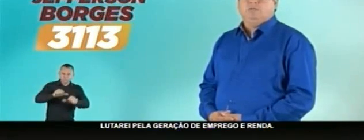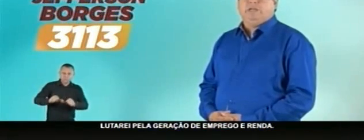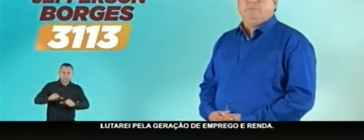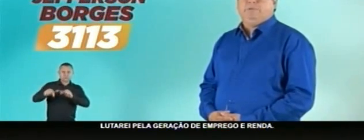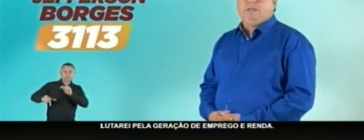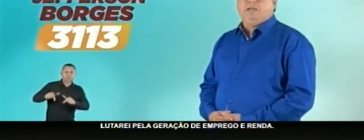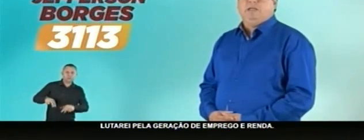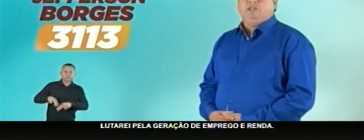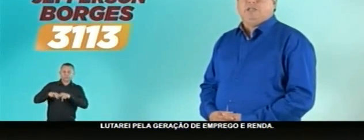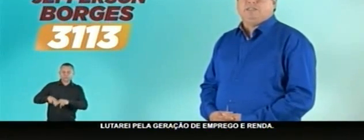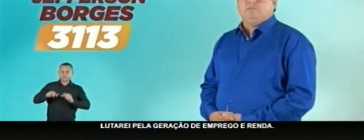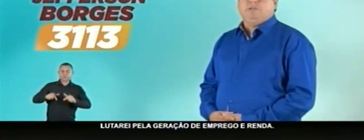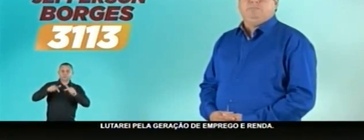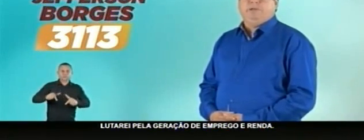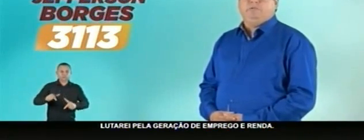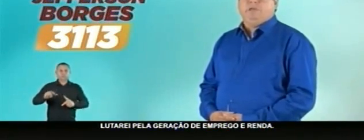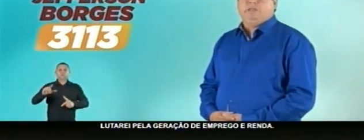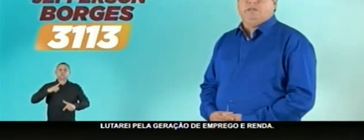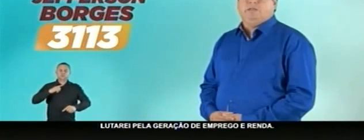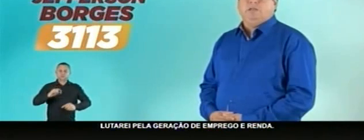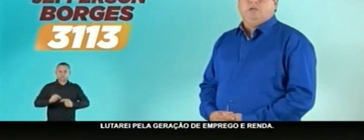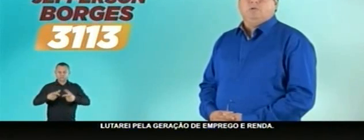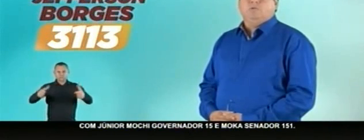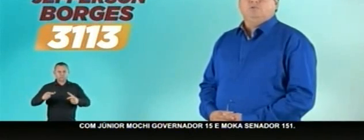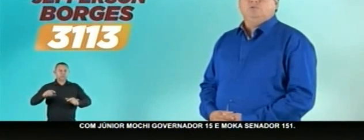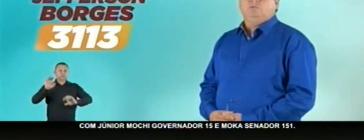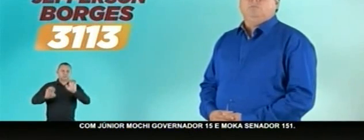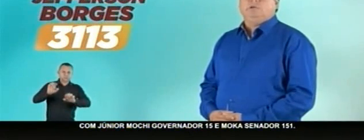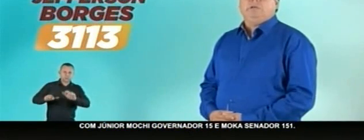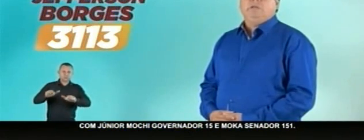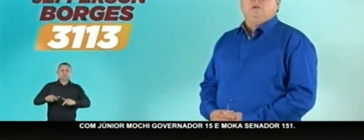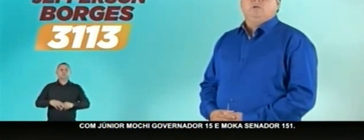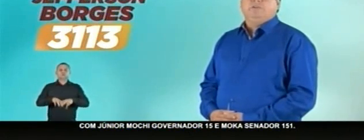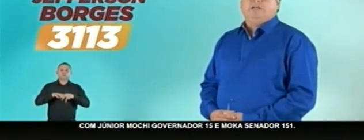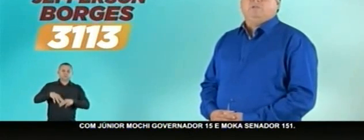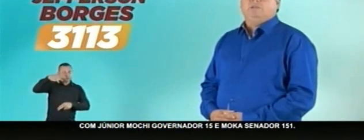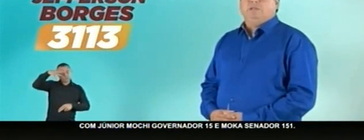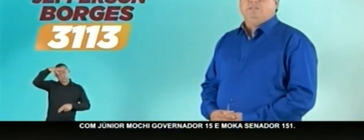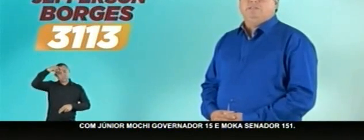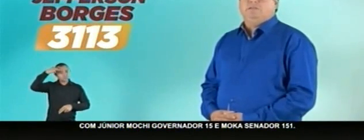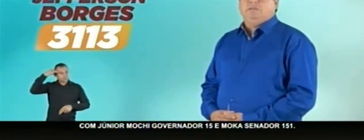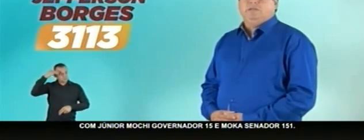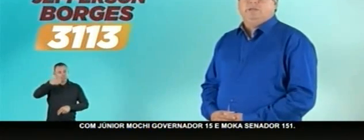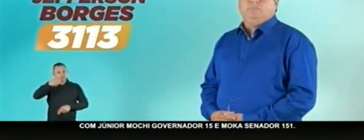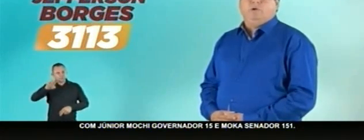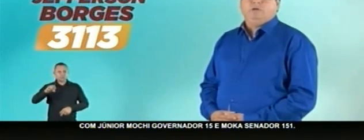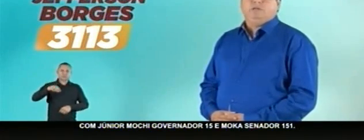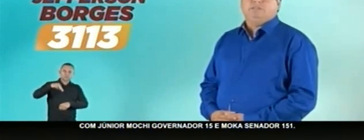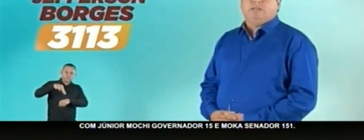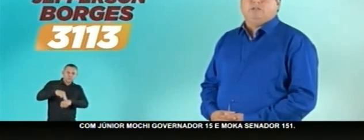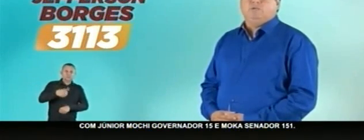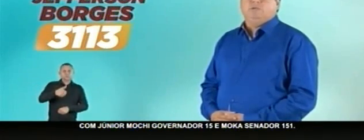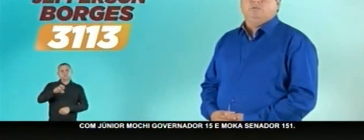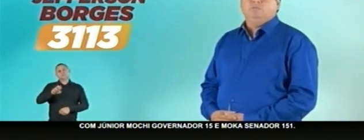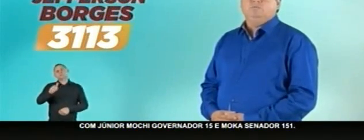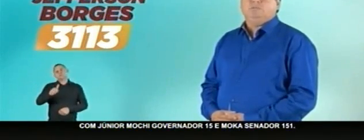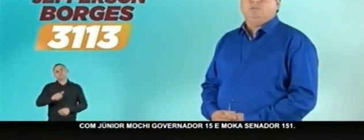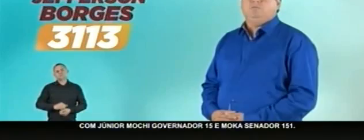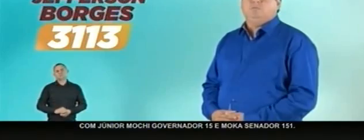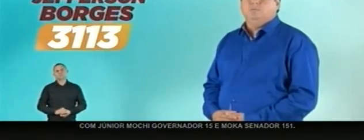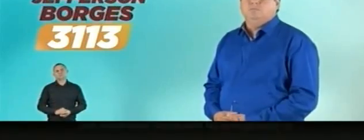trabalhista. Lutarei pela geração de emprego e renda. Com Júnior Mocchi, governador 15, e Mocha,